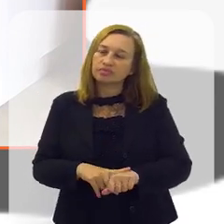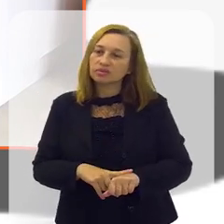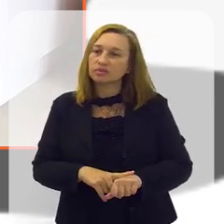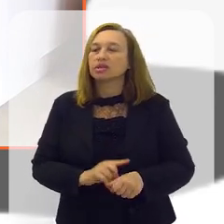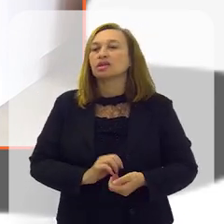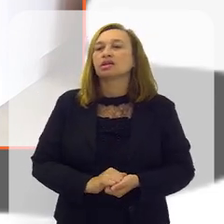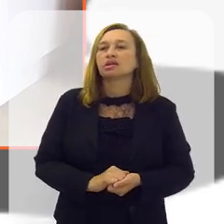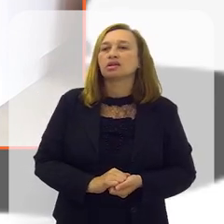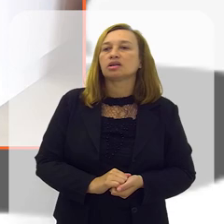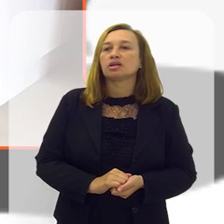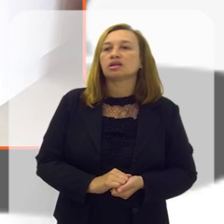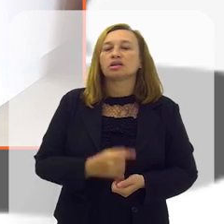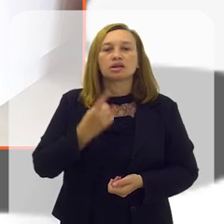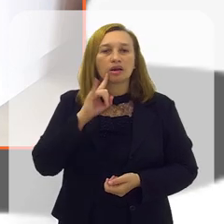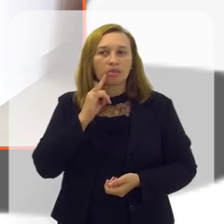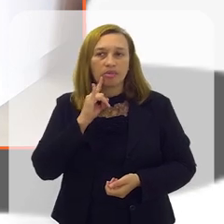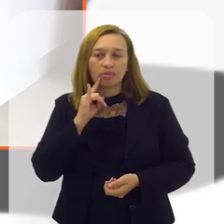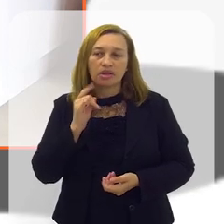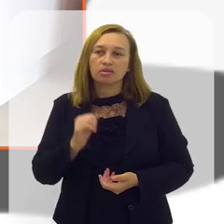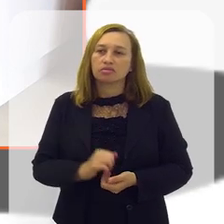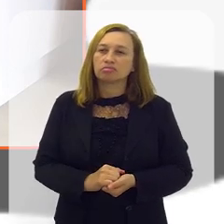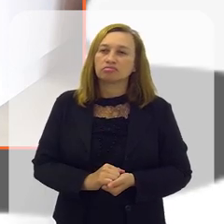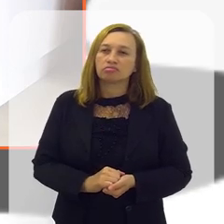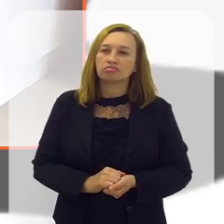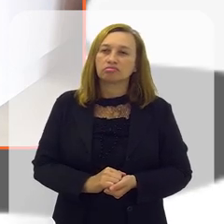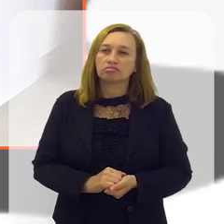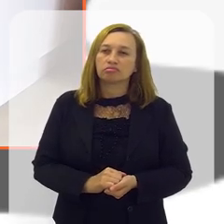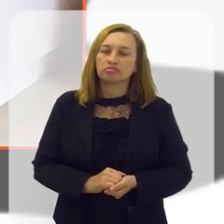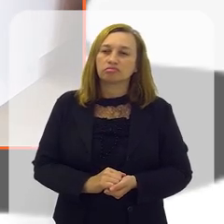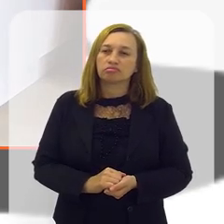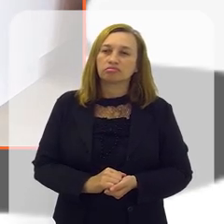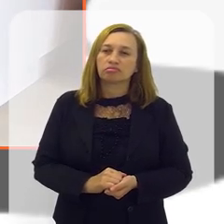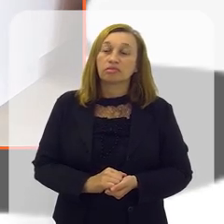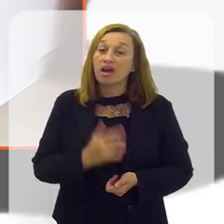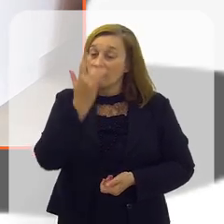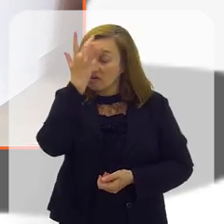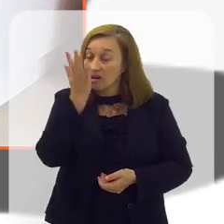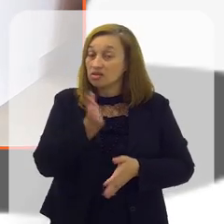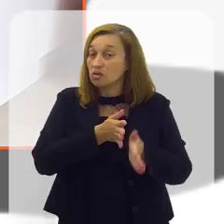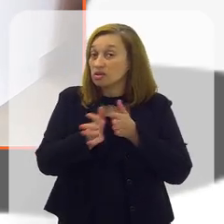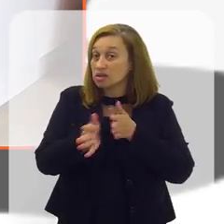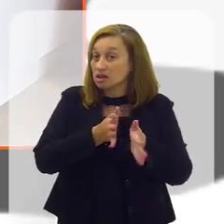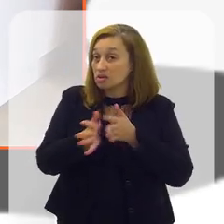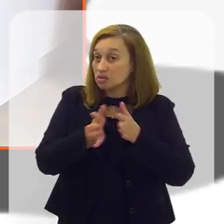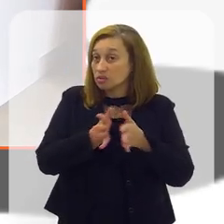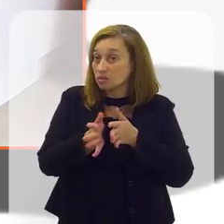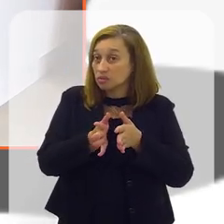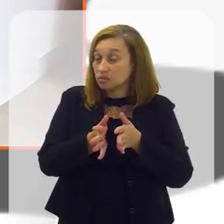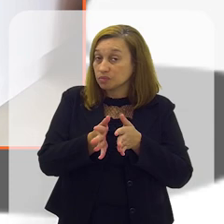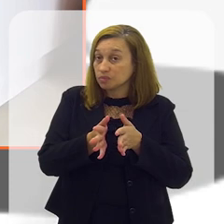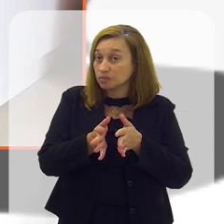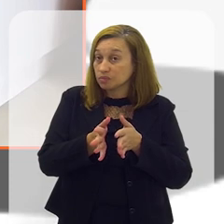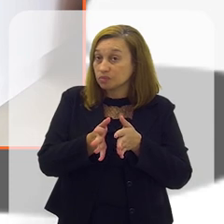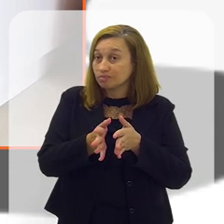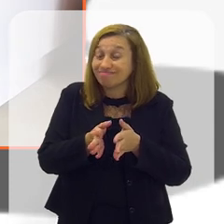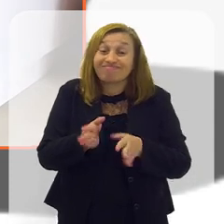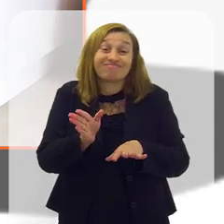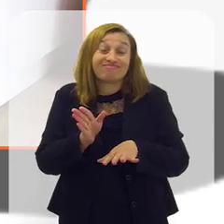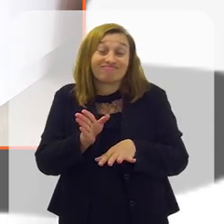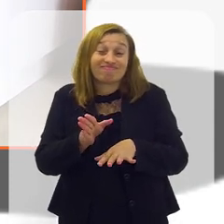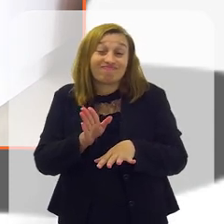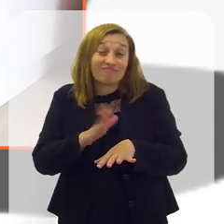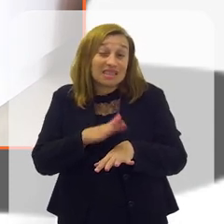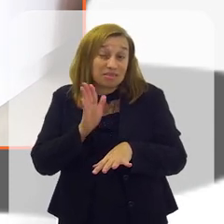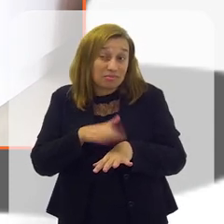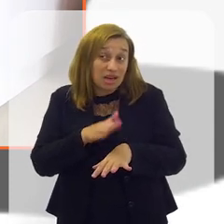tempo. Ao mesmo tempo que a bebida alcoólica, ela é de muito fácil acesso,